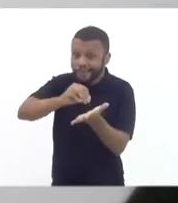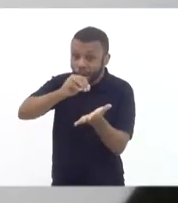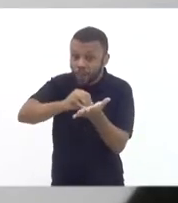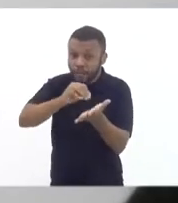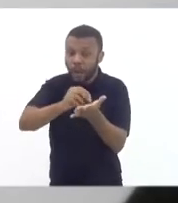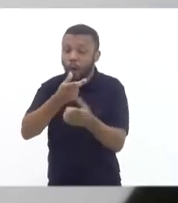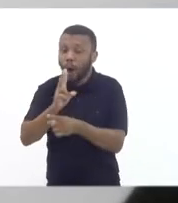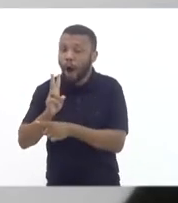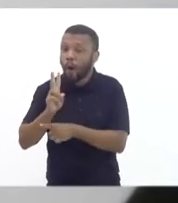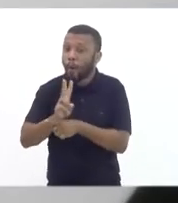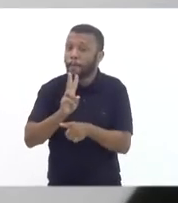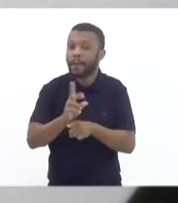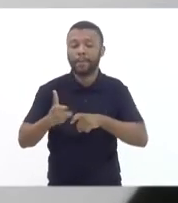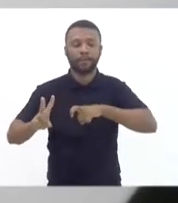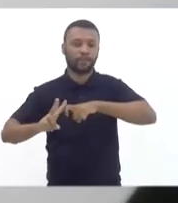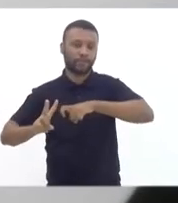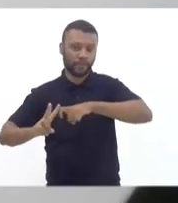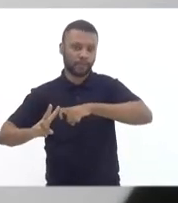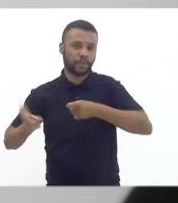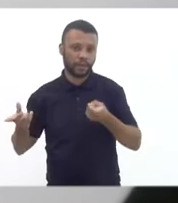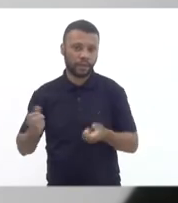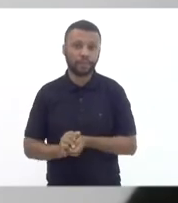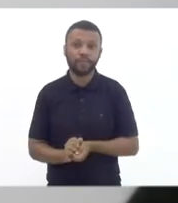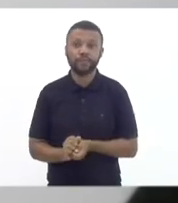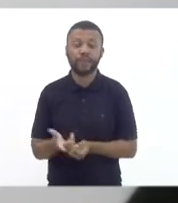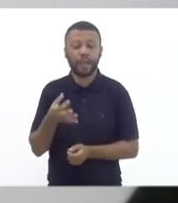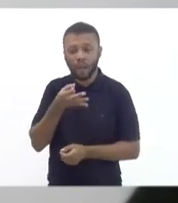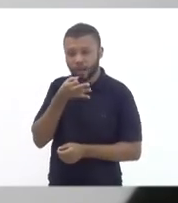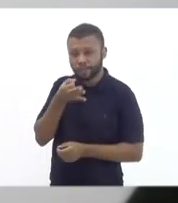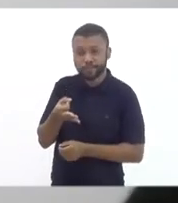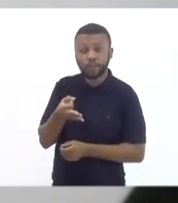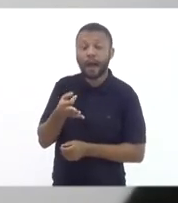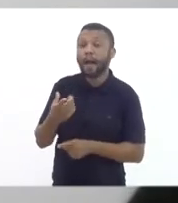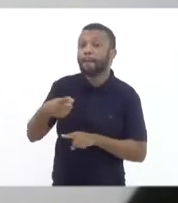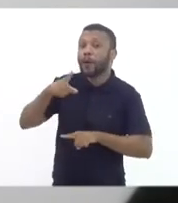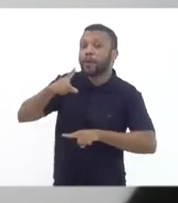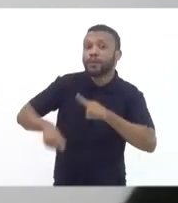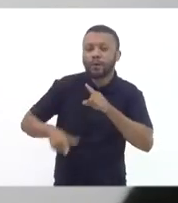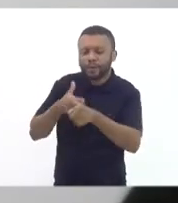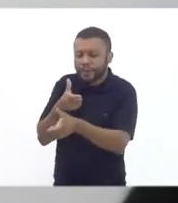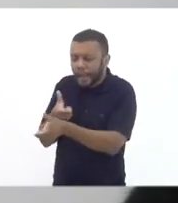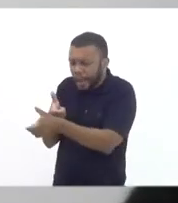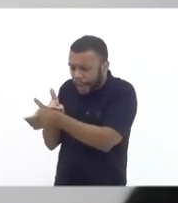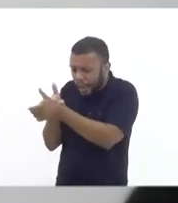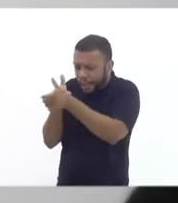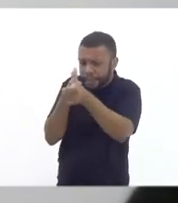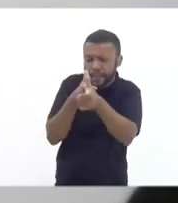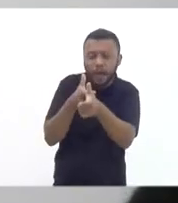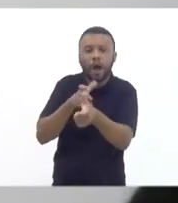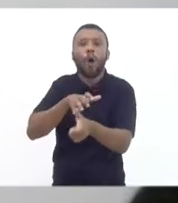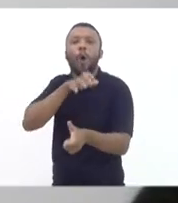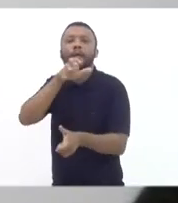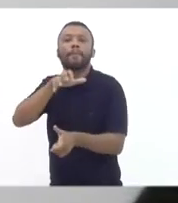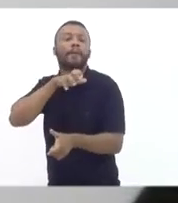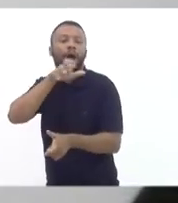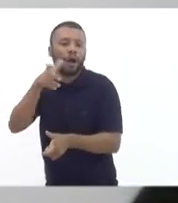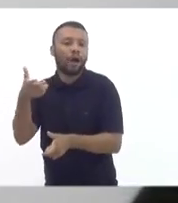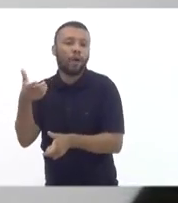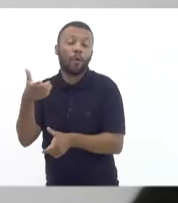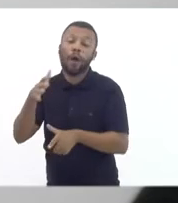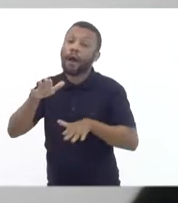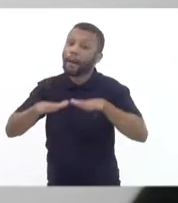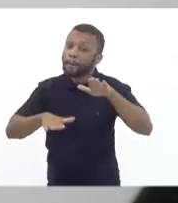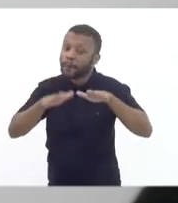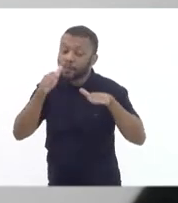E, por último, seria uma sugestão da proibição da caça no estado do Rio de Janeiro, pelo menos